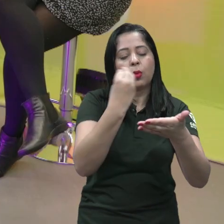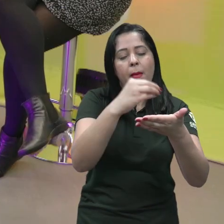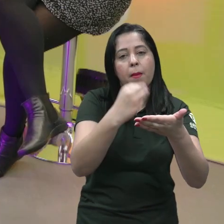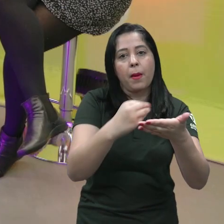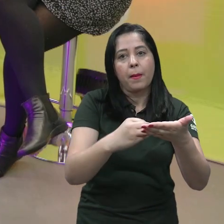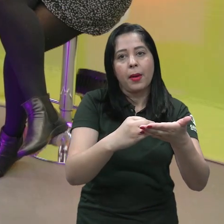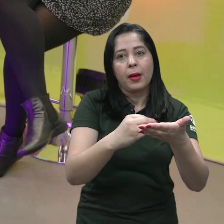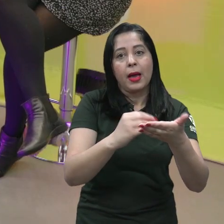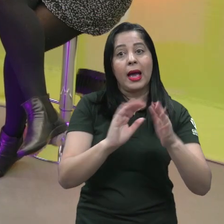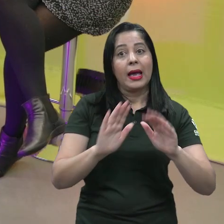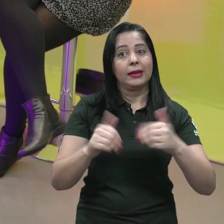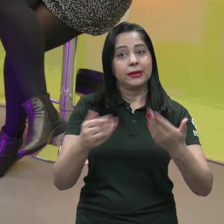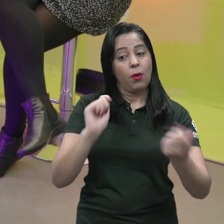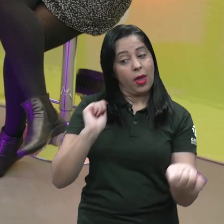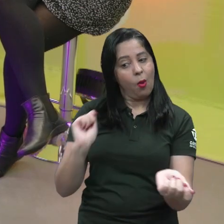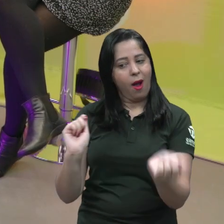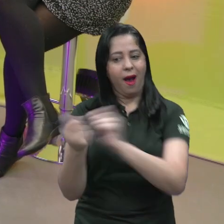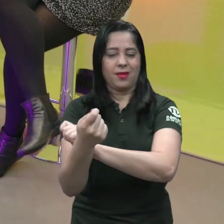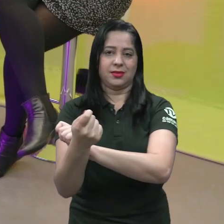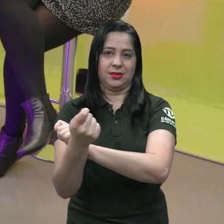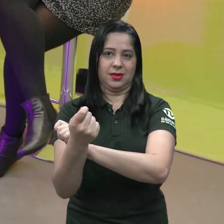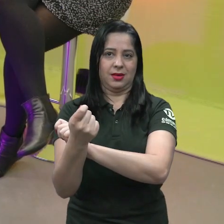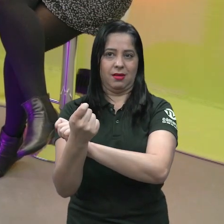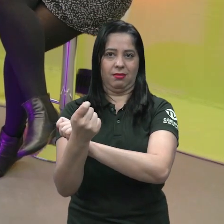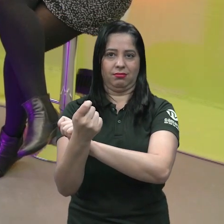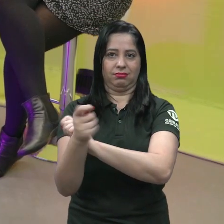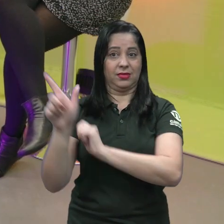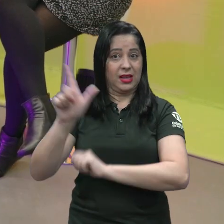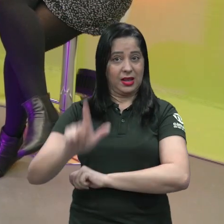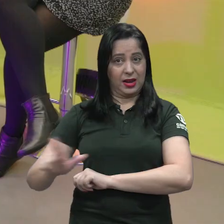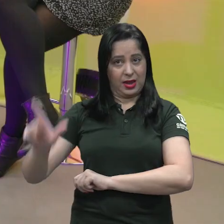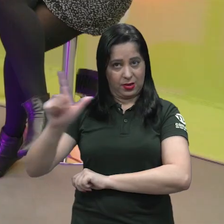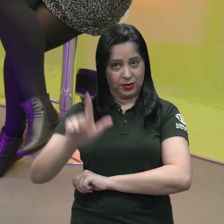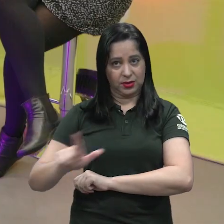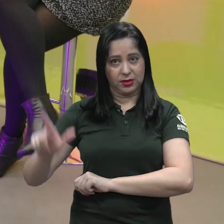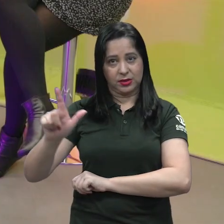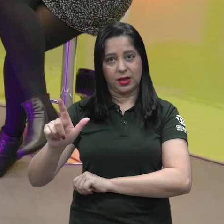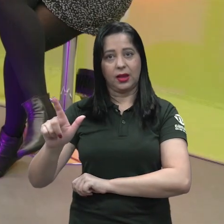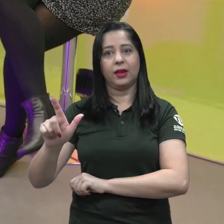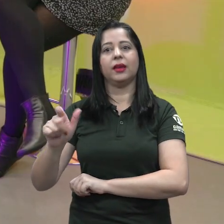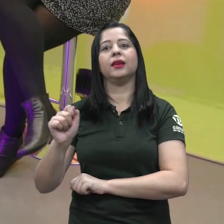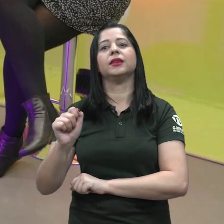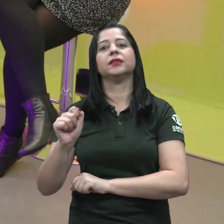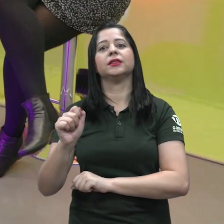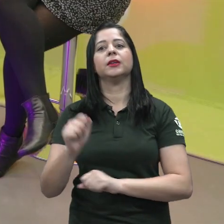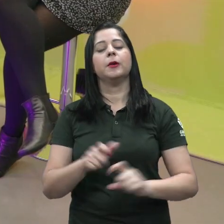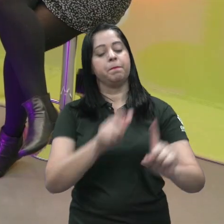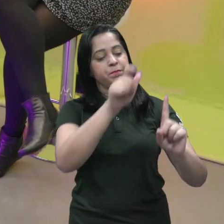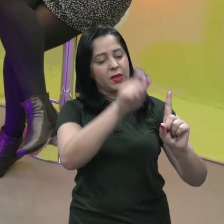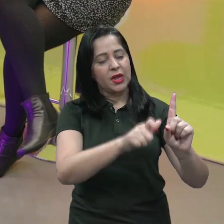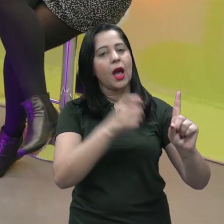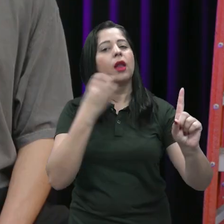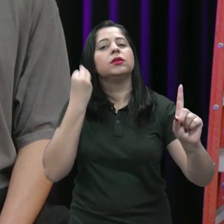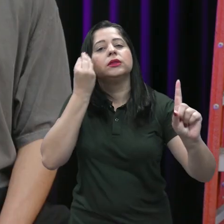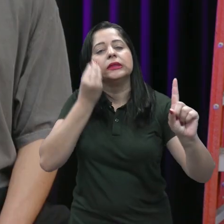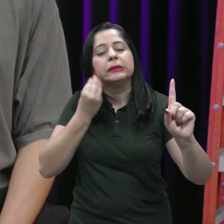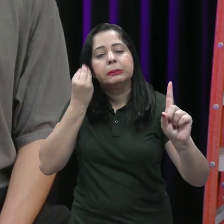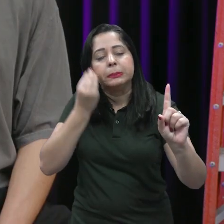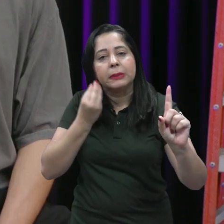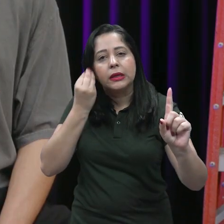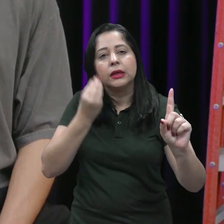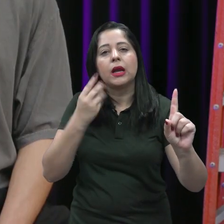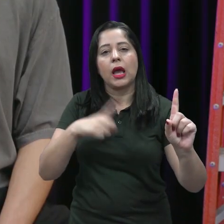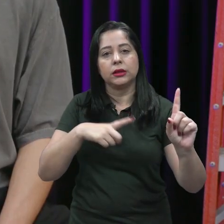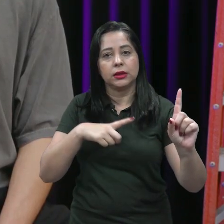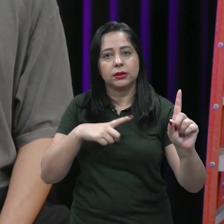aí, considerando e assumindo essa vez da escrevivência, via toda essa tradição que a Conceição Evaristo já vem